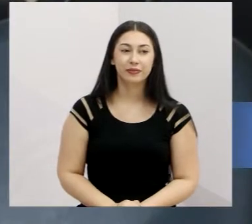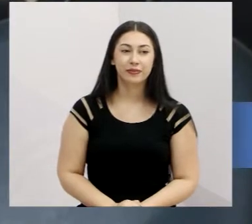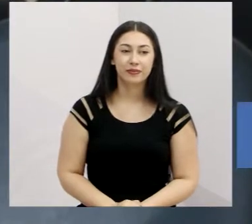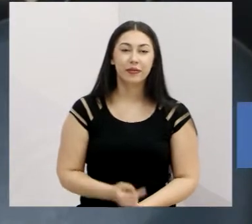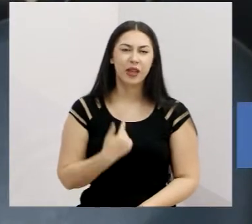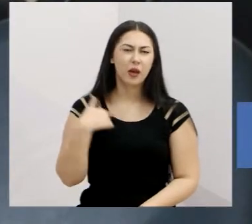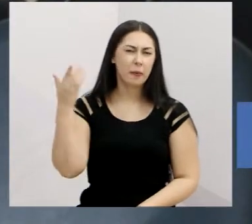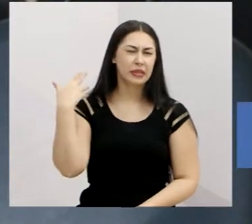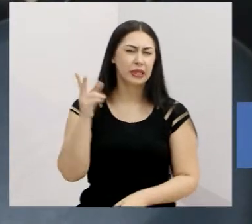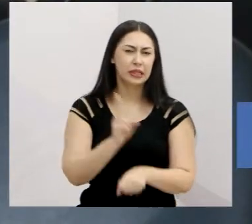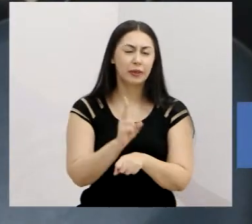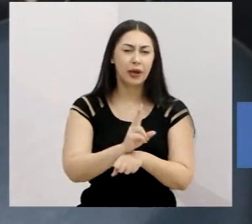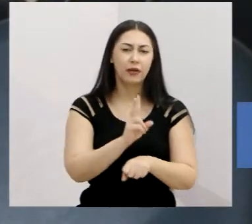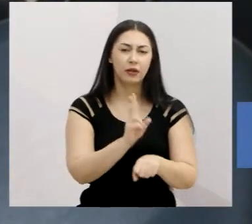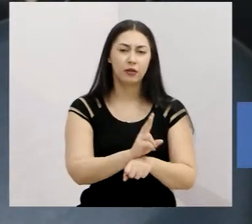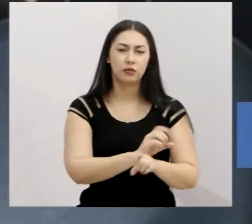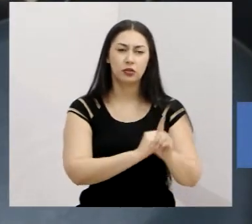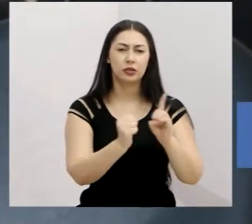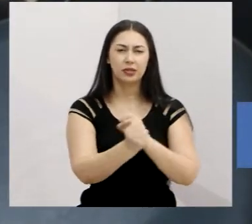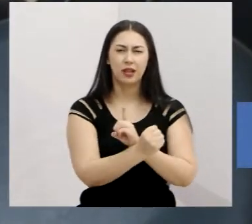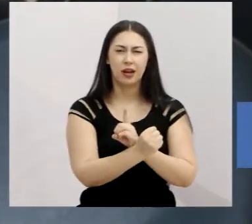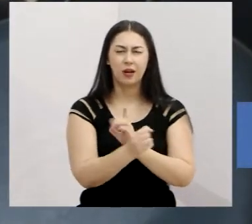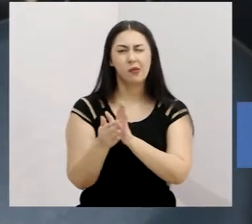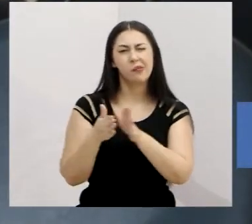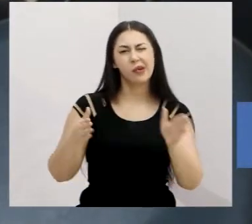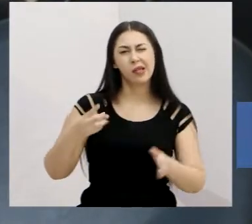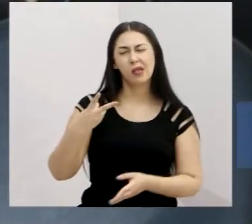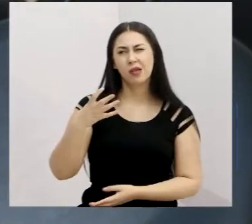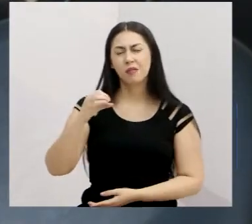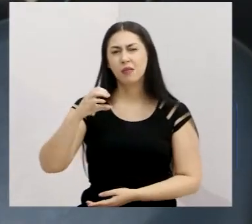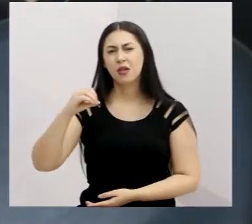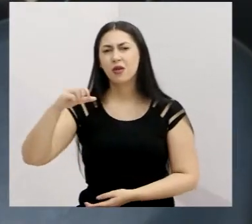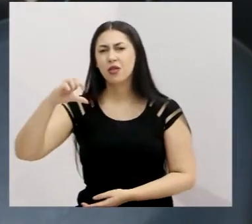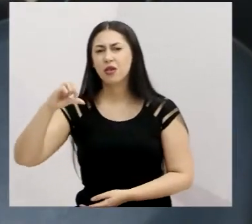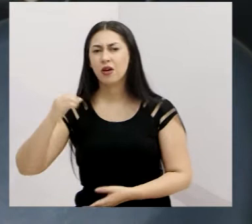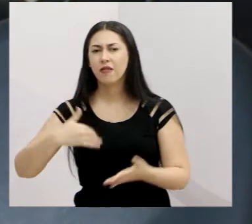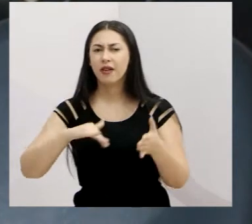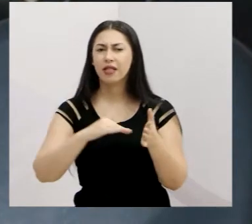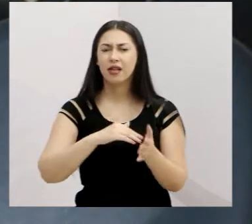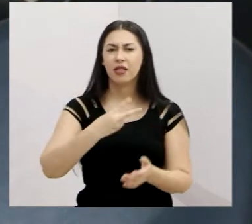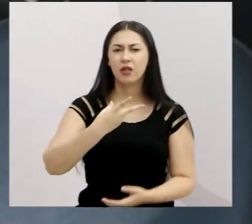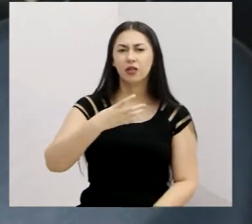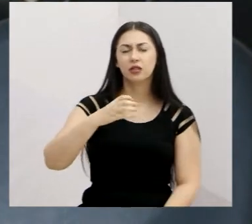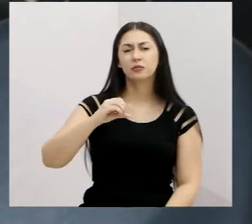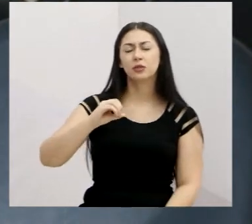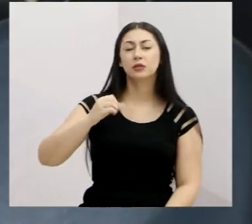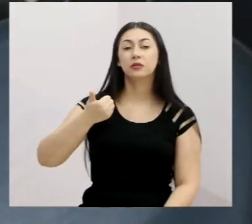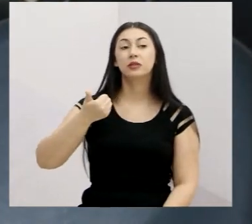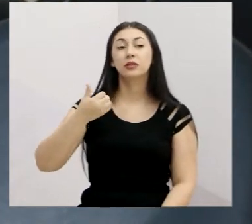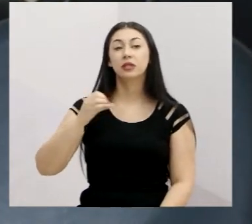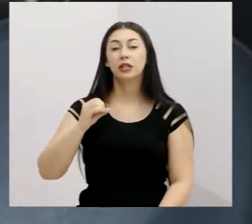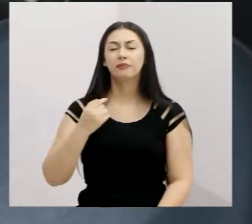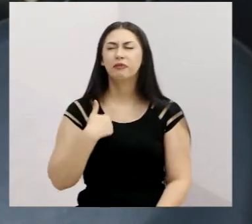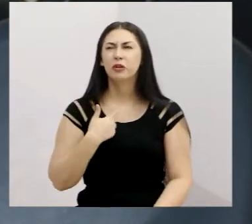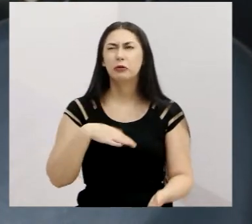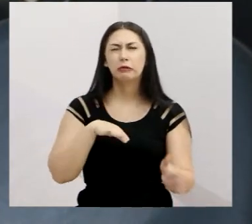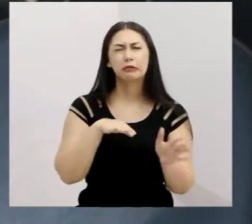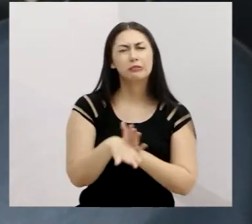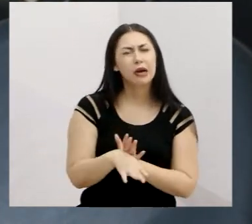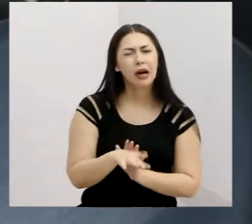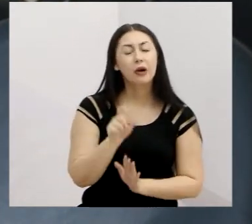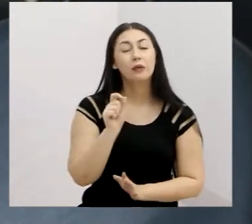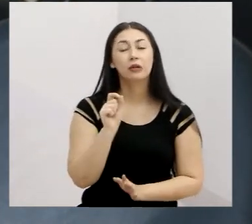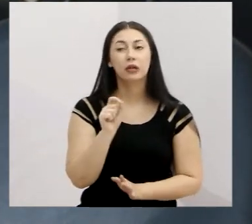era assistencial 2009 até 2010 é e e eu eu costumo a